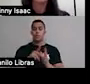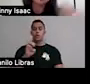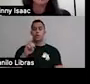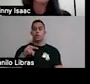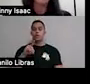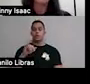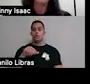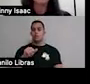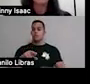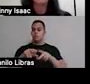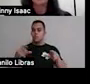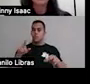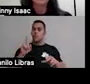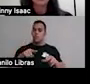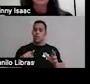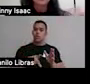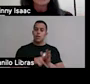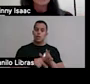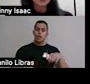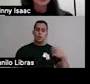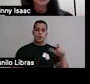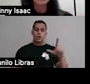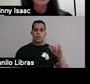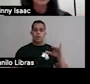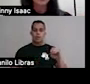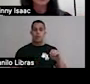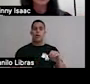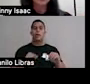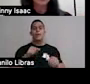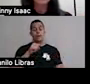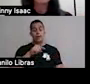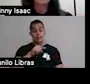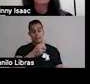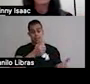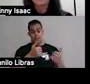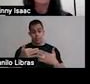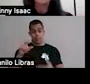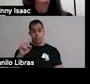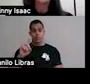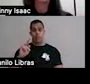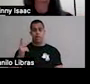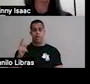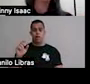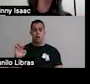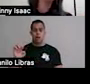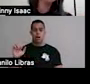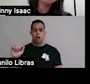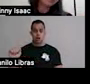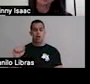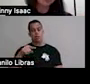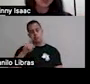compostos chamados de endocannabinoides-like. E aqui eu chamo a atenção especificamente ao DHEA, que é um